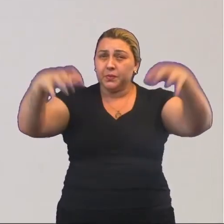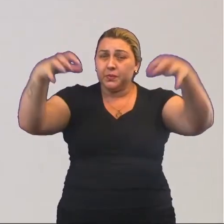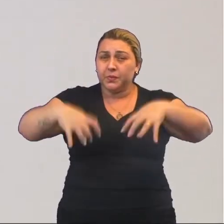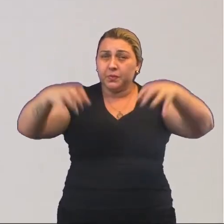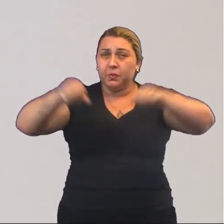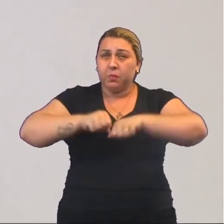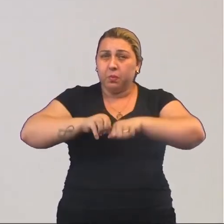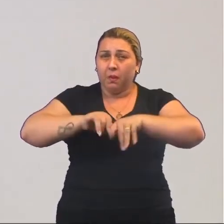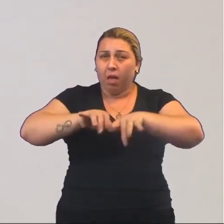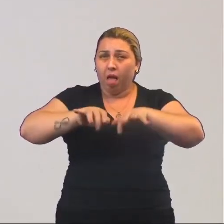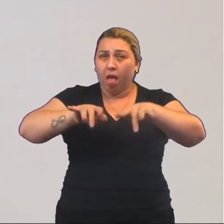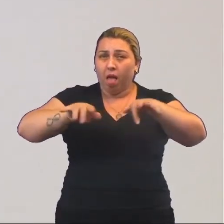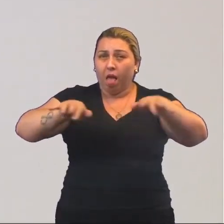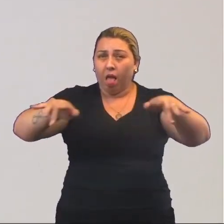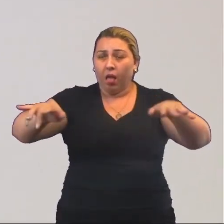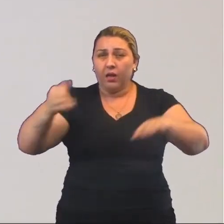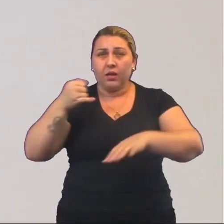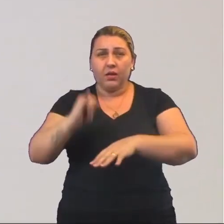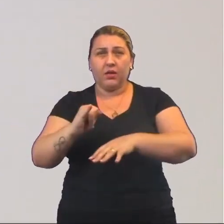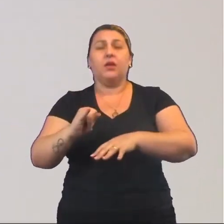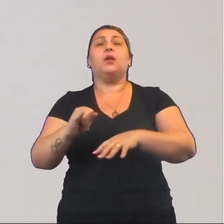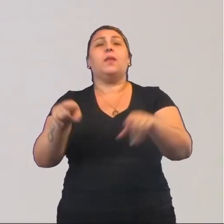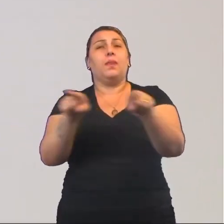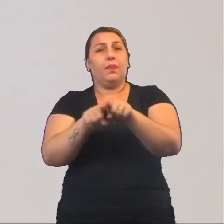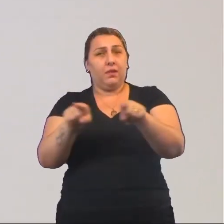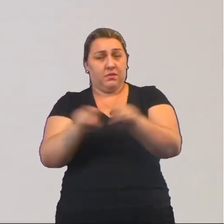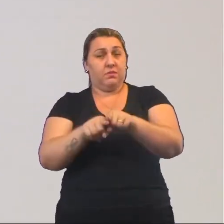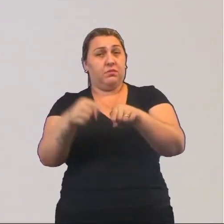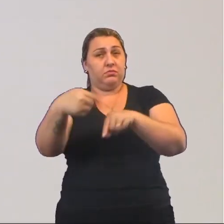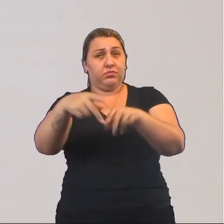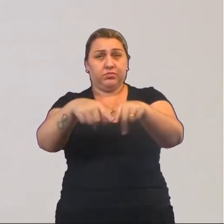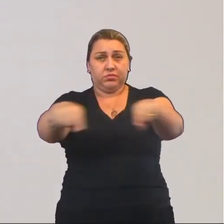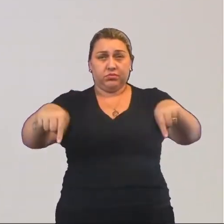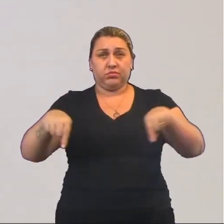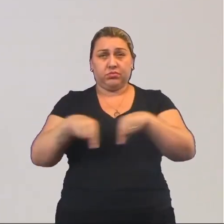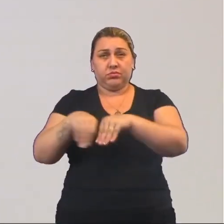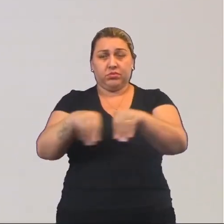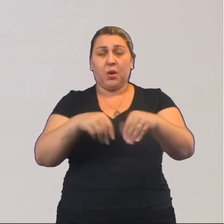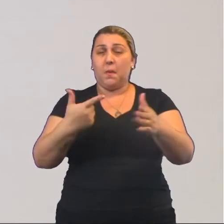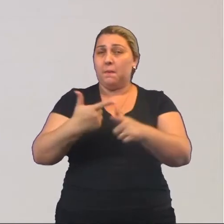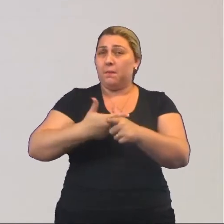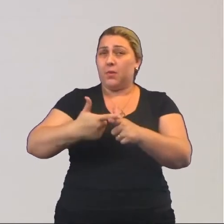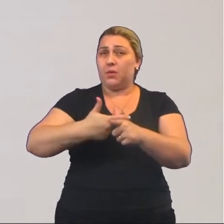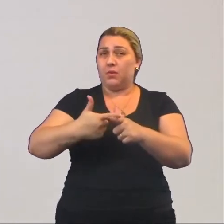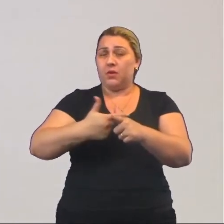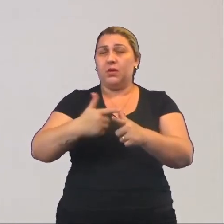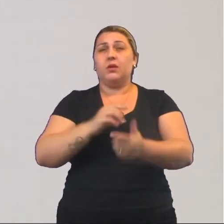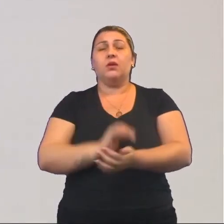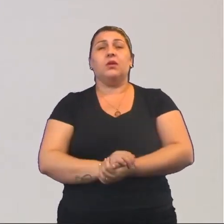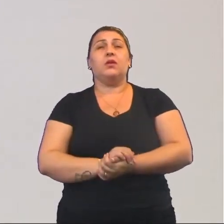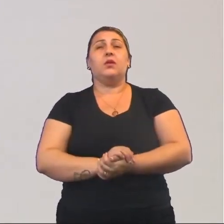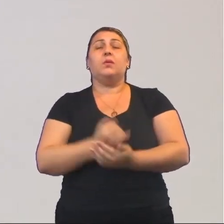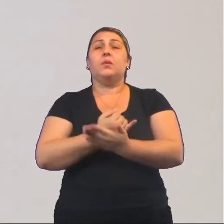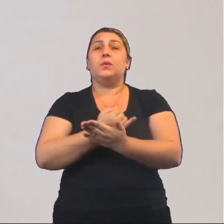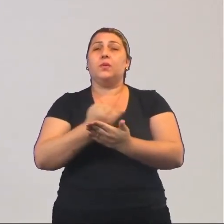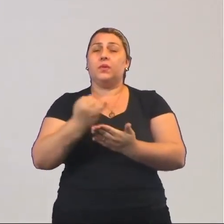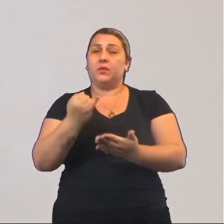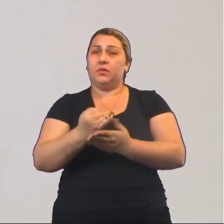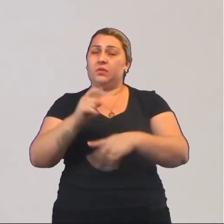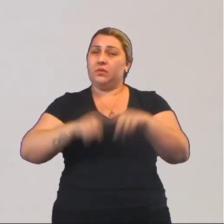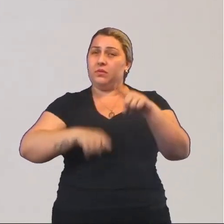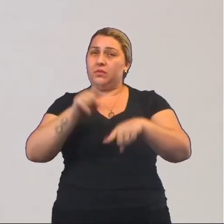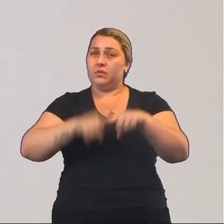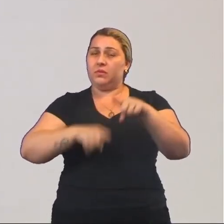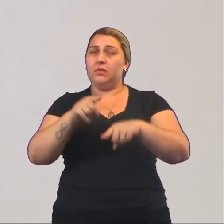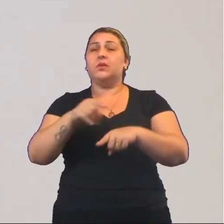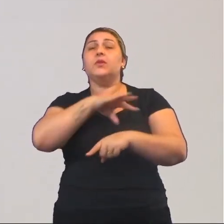e se multiplicarem. Se você não atacar, vira praga também no seu quintal. Então, isso é um problema com a introdução de espécies exóticas que